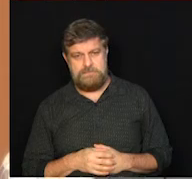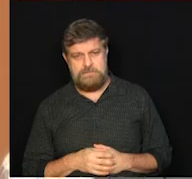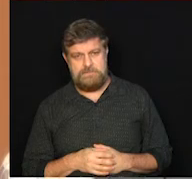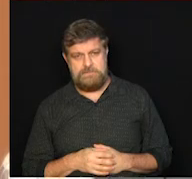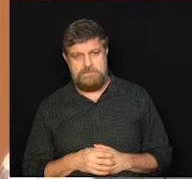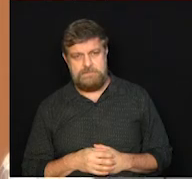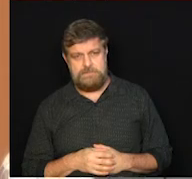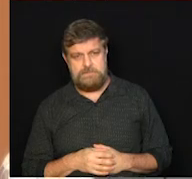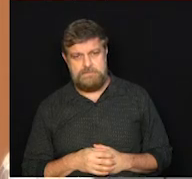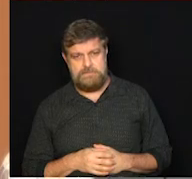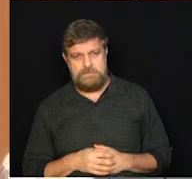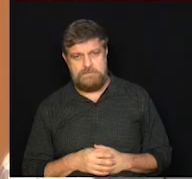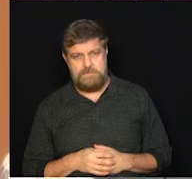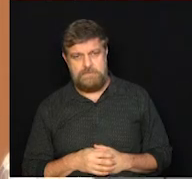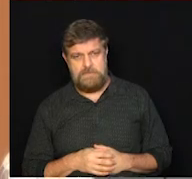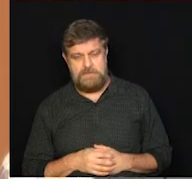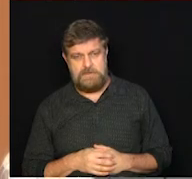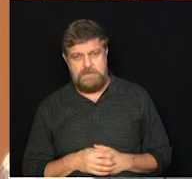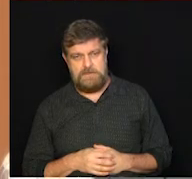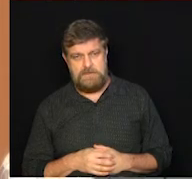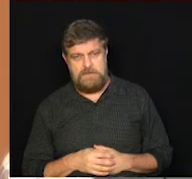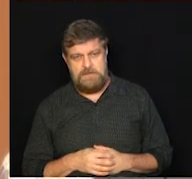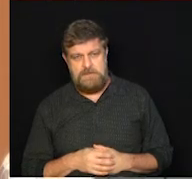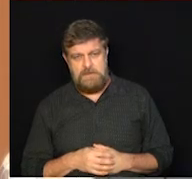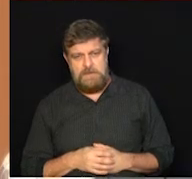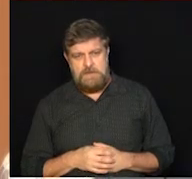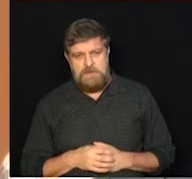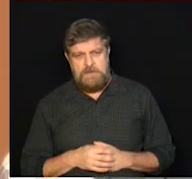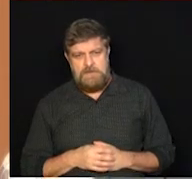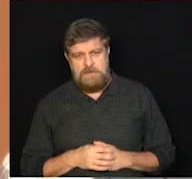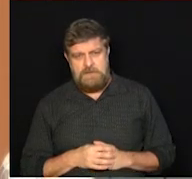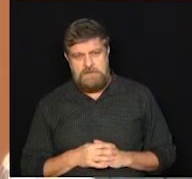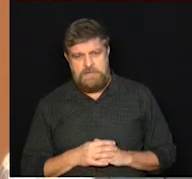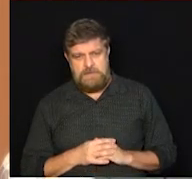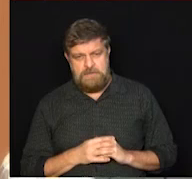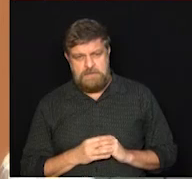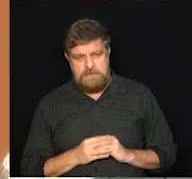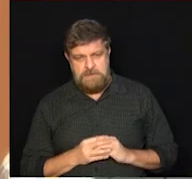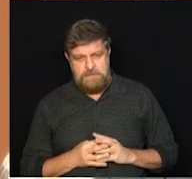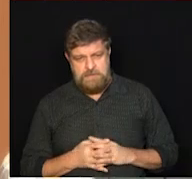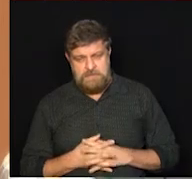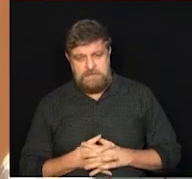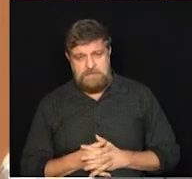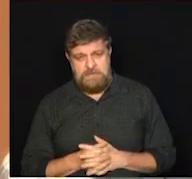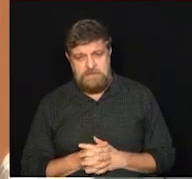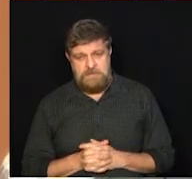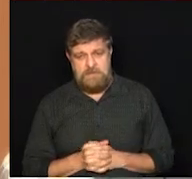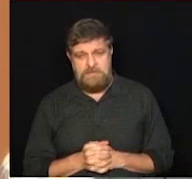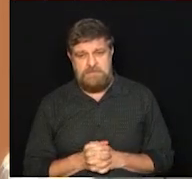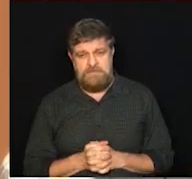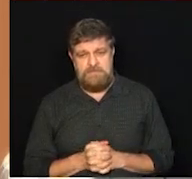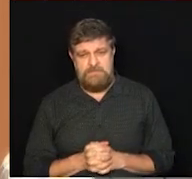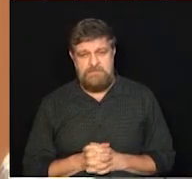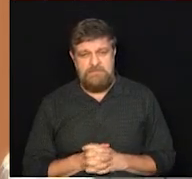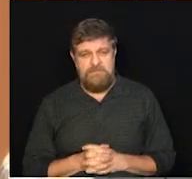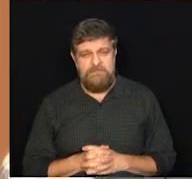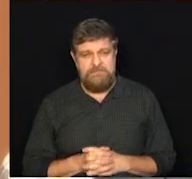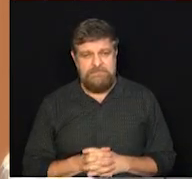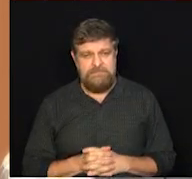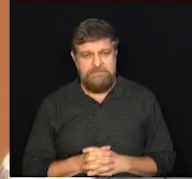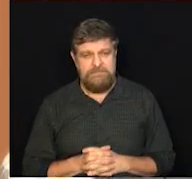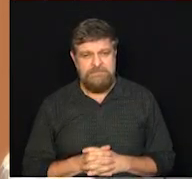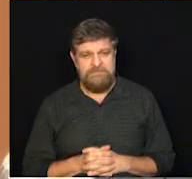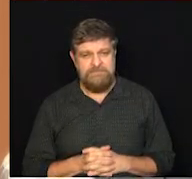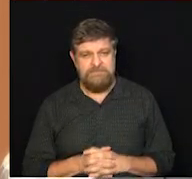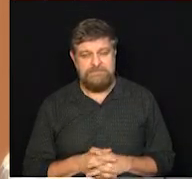E aí E aí oi oi Oi